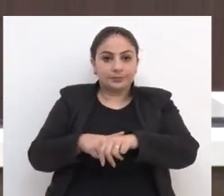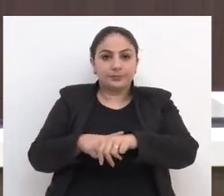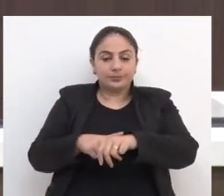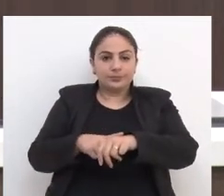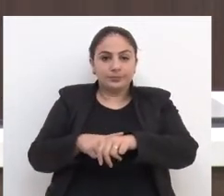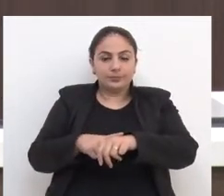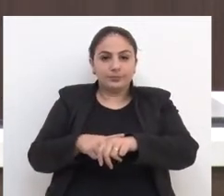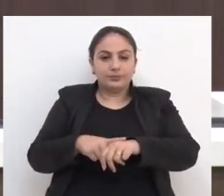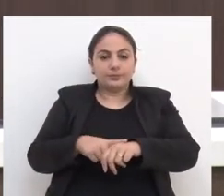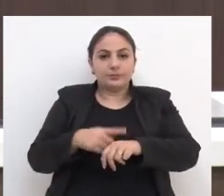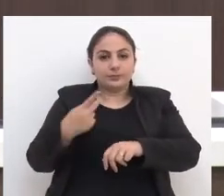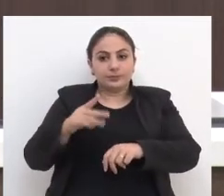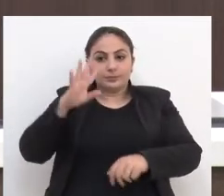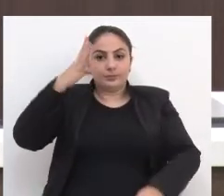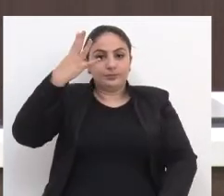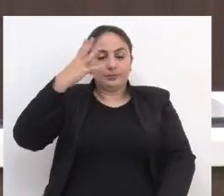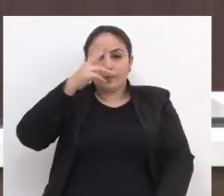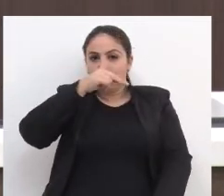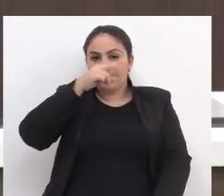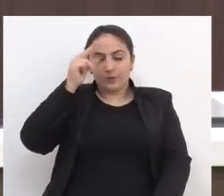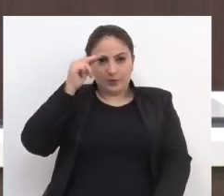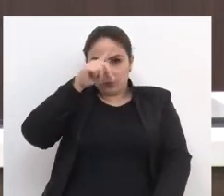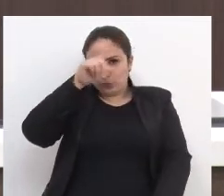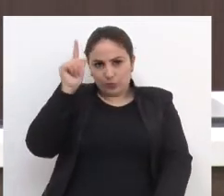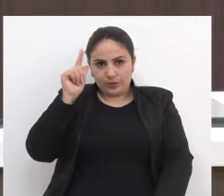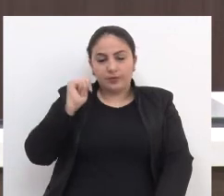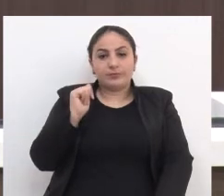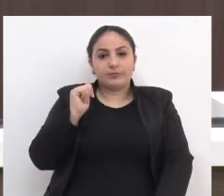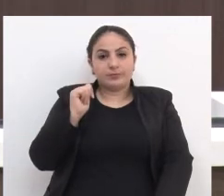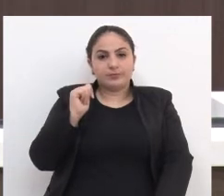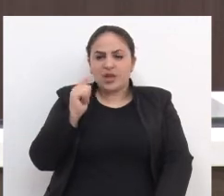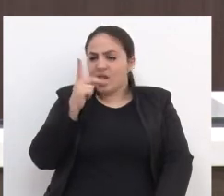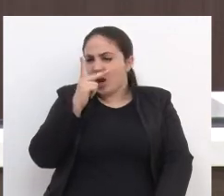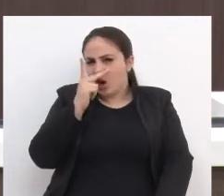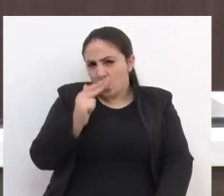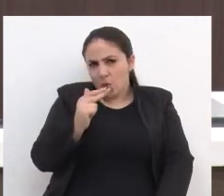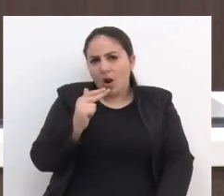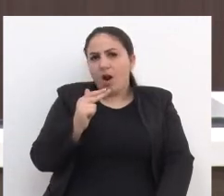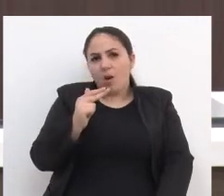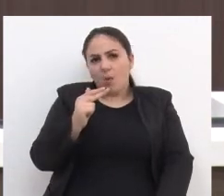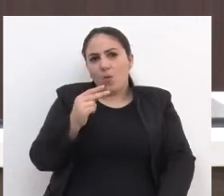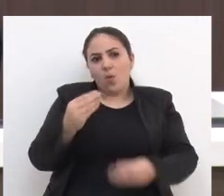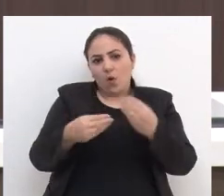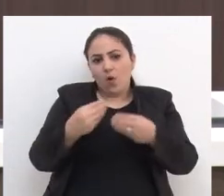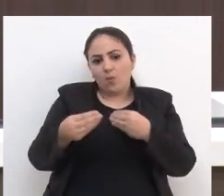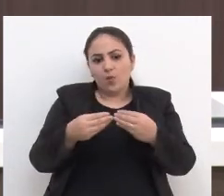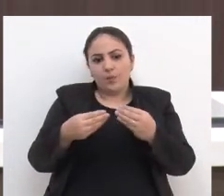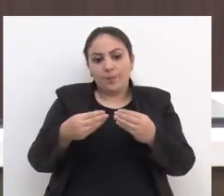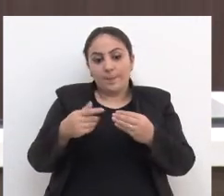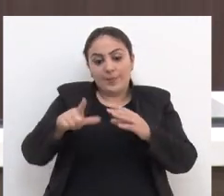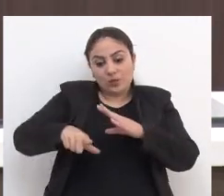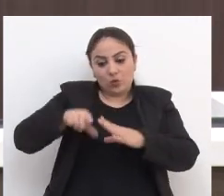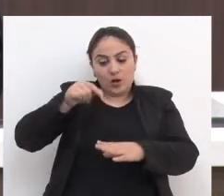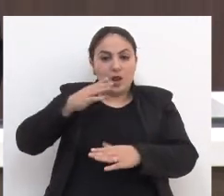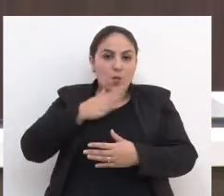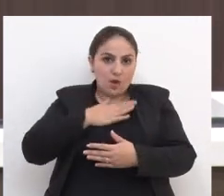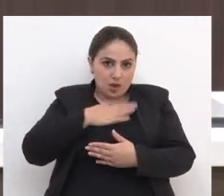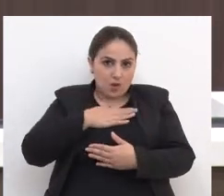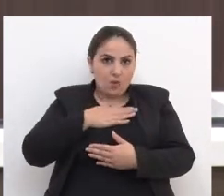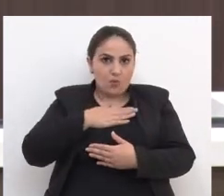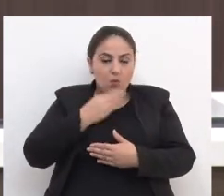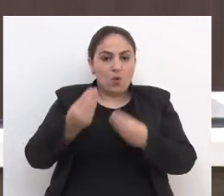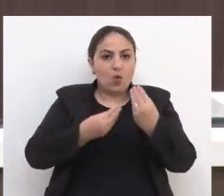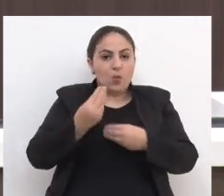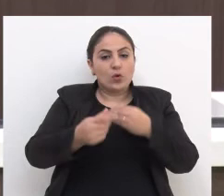da decisão do prefeito municipal, que da mesma forma como me conduziu à liderança na